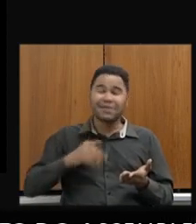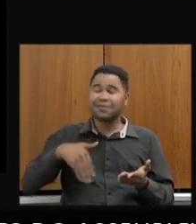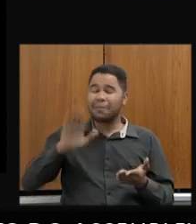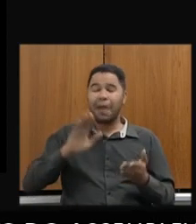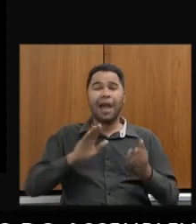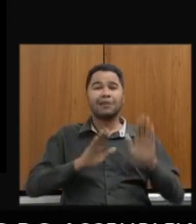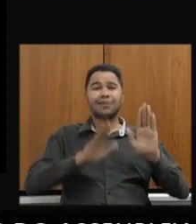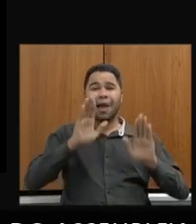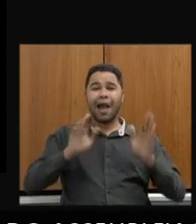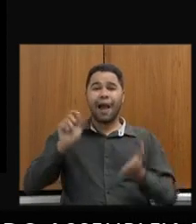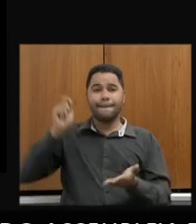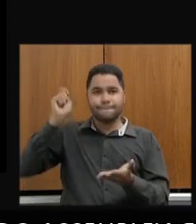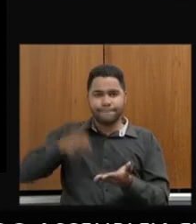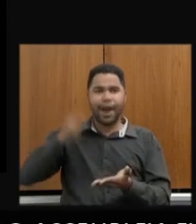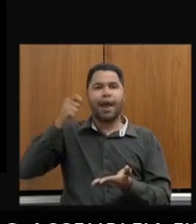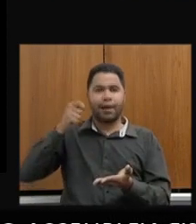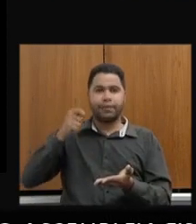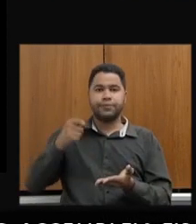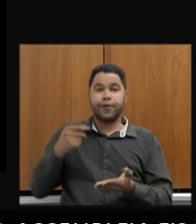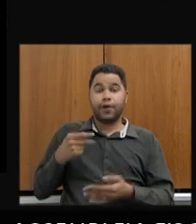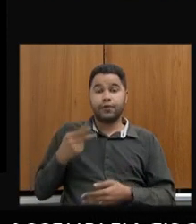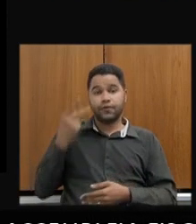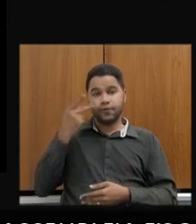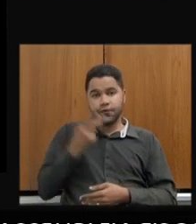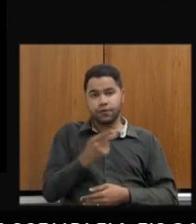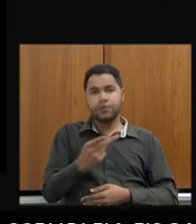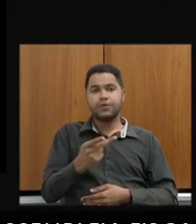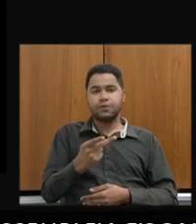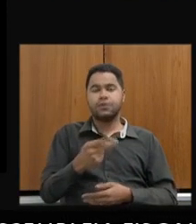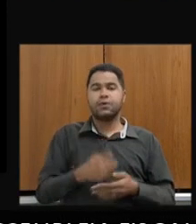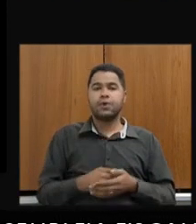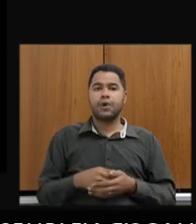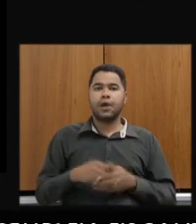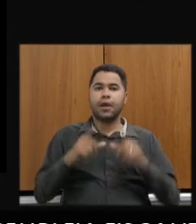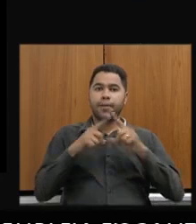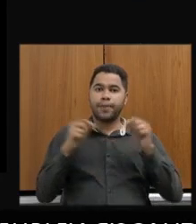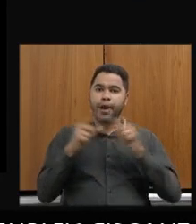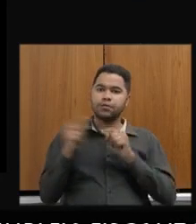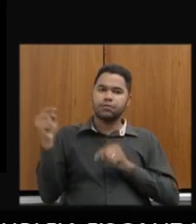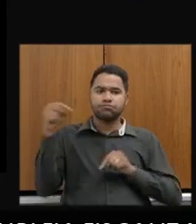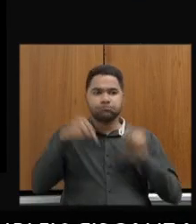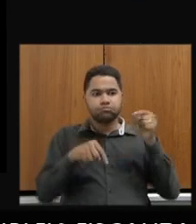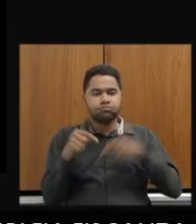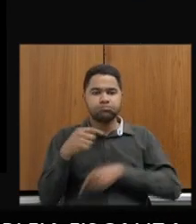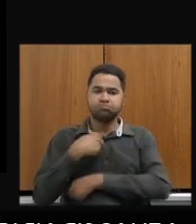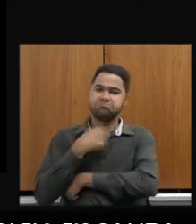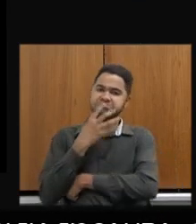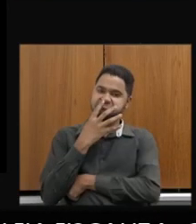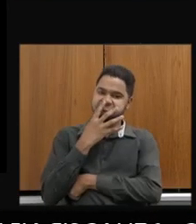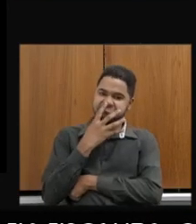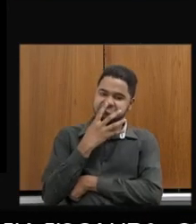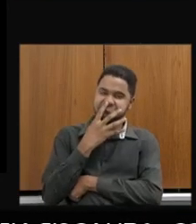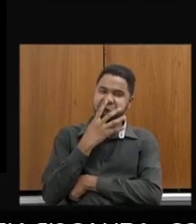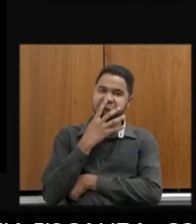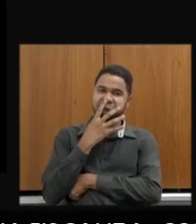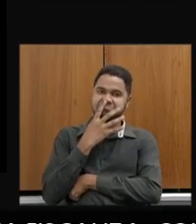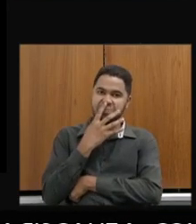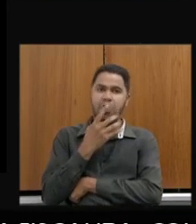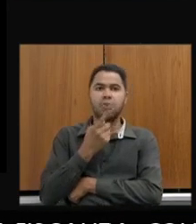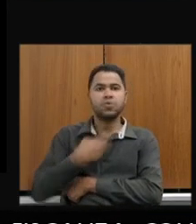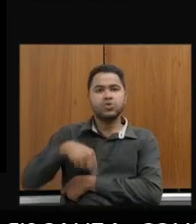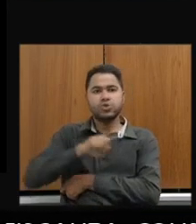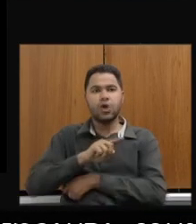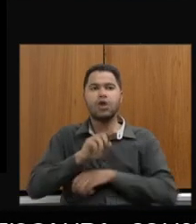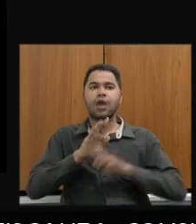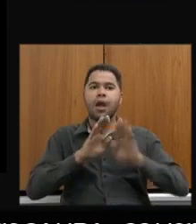então recentemente nós tivemos a visita aqui da de Brasília e eles ficaram realmente Encantados da forma como a gente faz esse